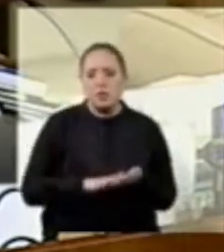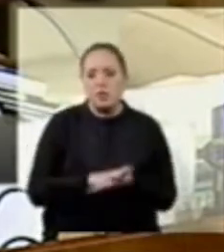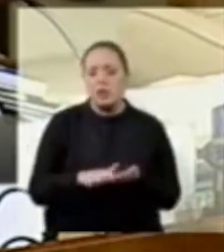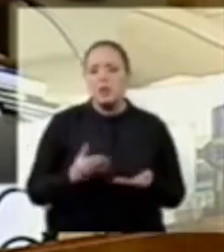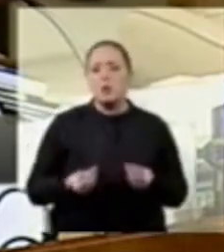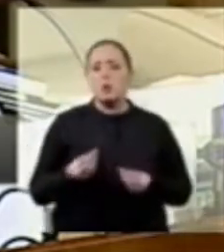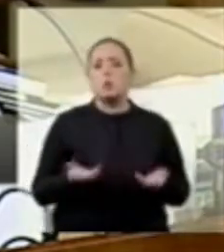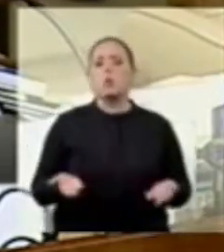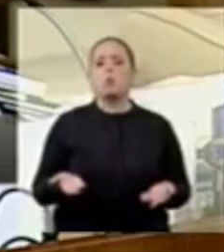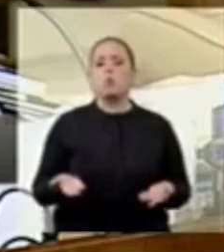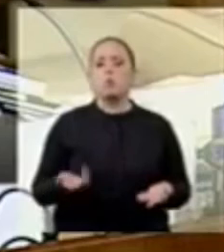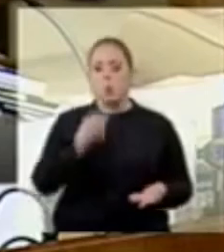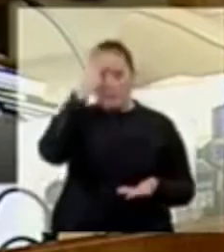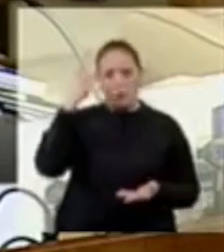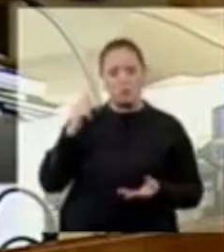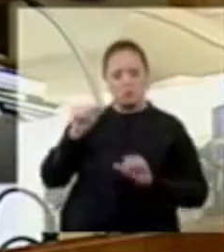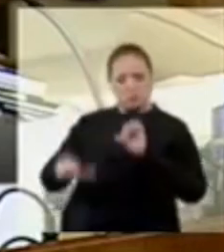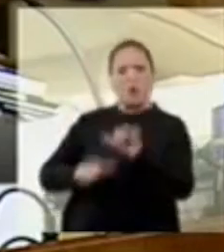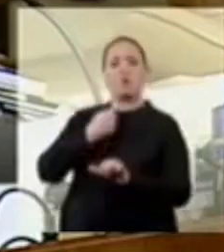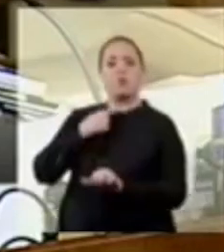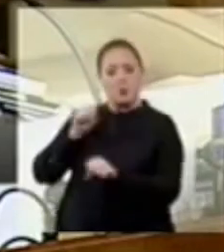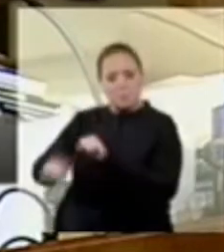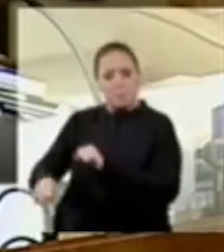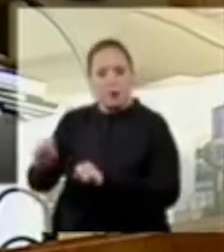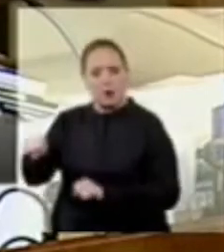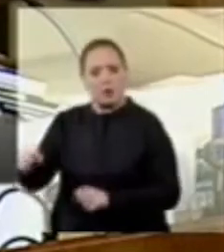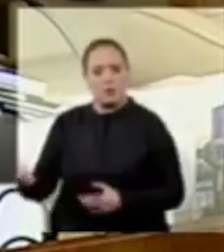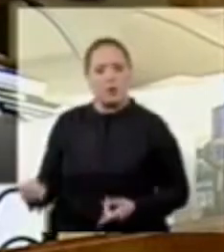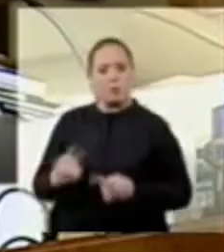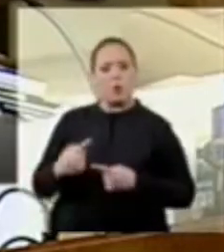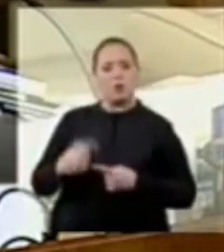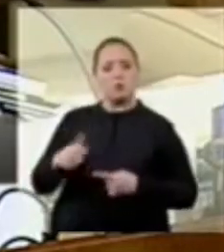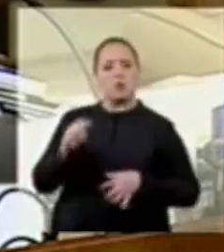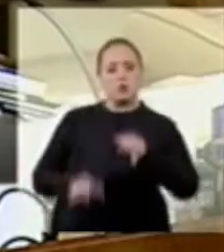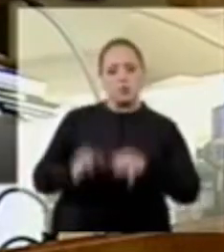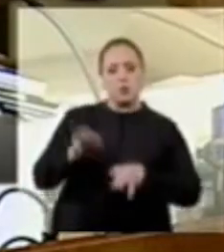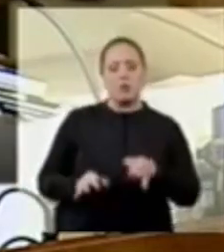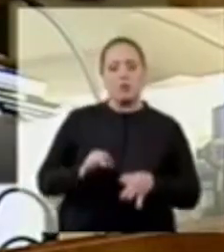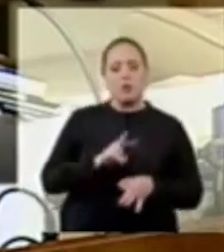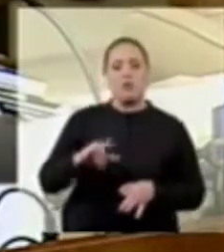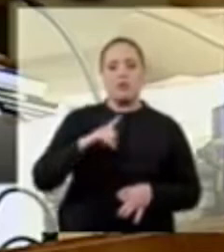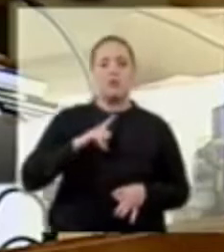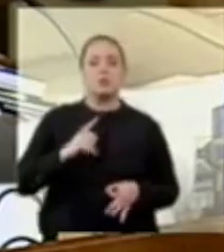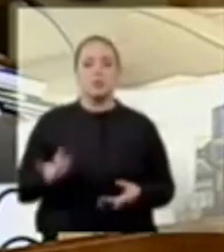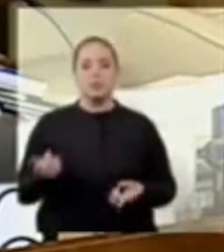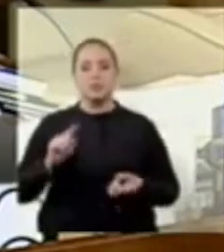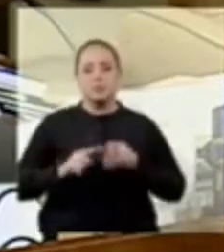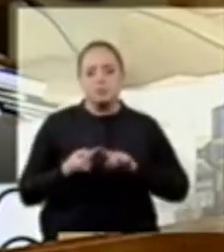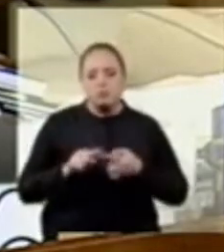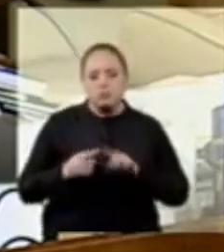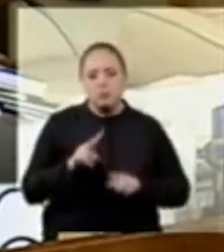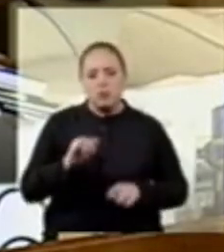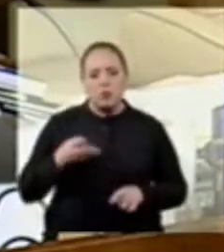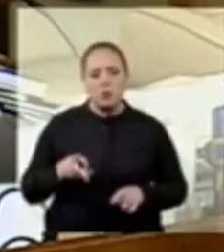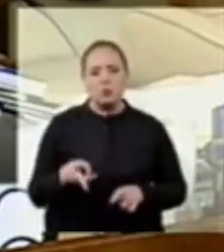realizar justiça com as próprias mãos nós regrediremos ao tempo da vingança privada outro caso